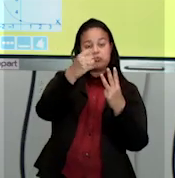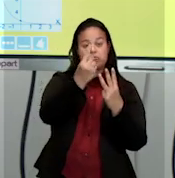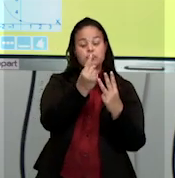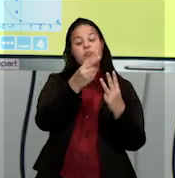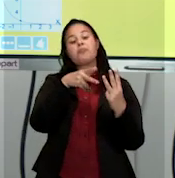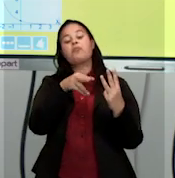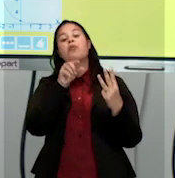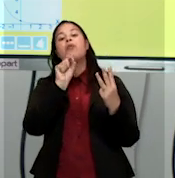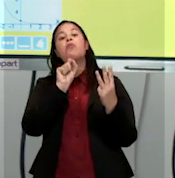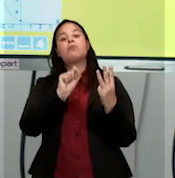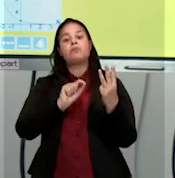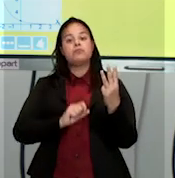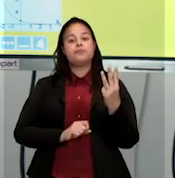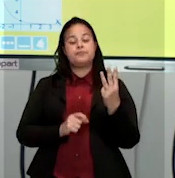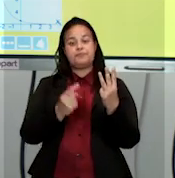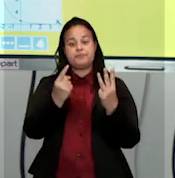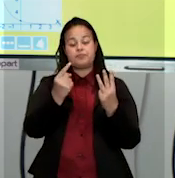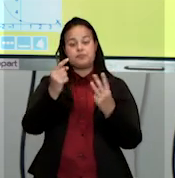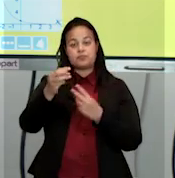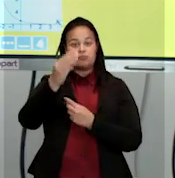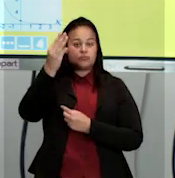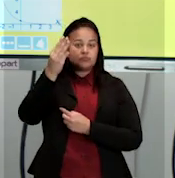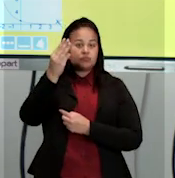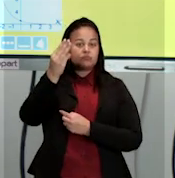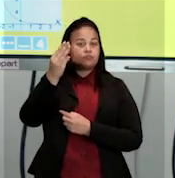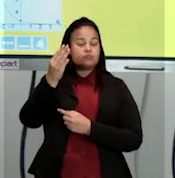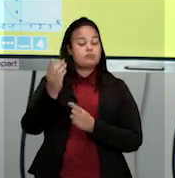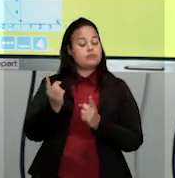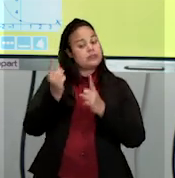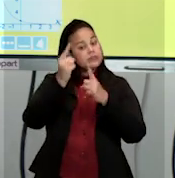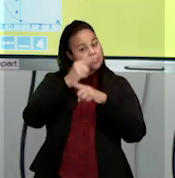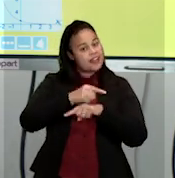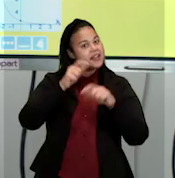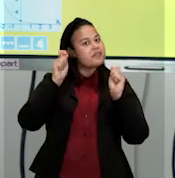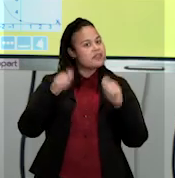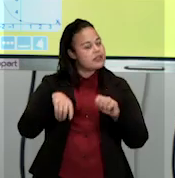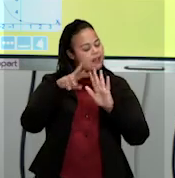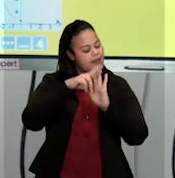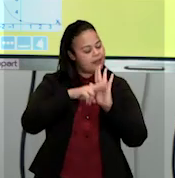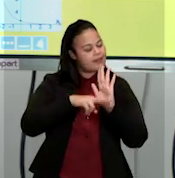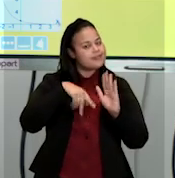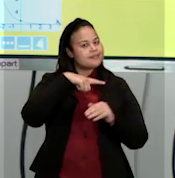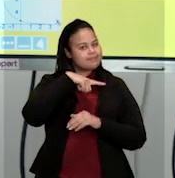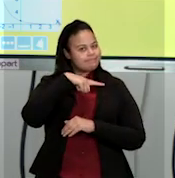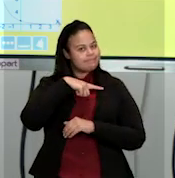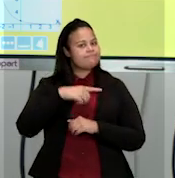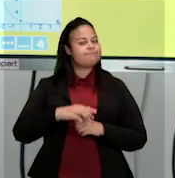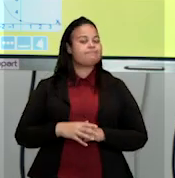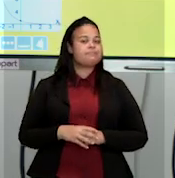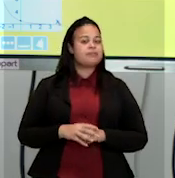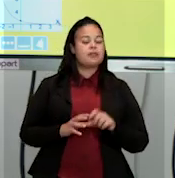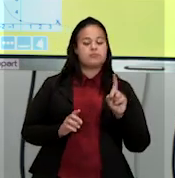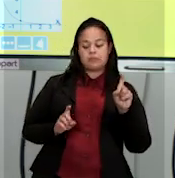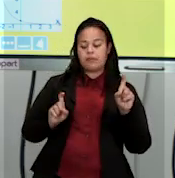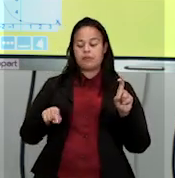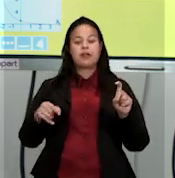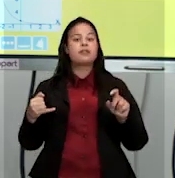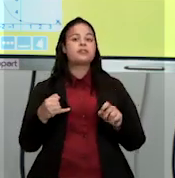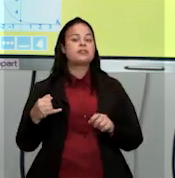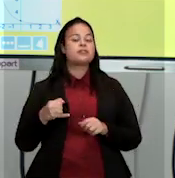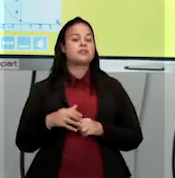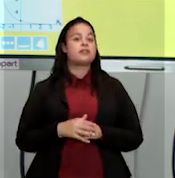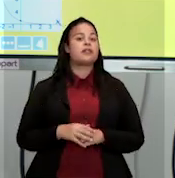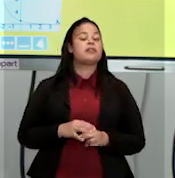a 1 sobre 3. Basta inverter daquela regrinha, né? Expoente negativo, eu faço a inversão. Aqui